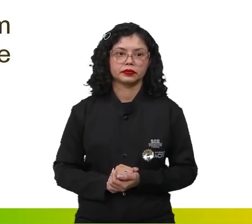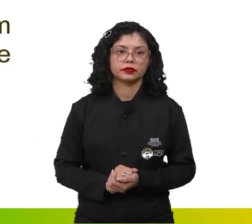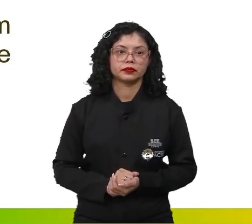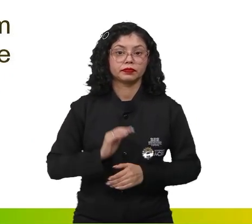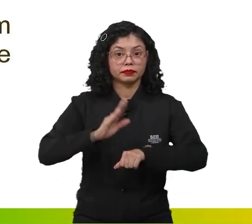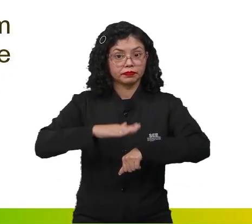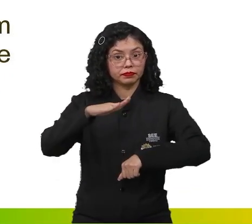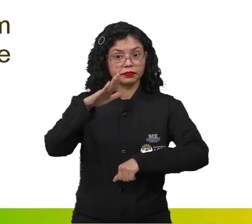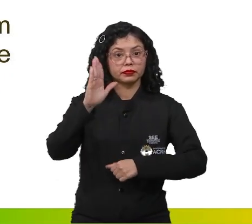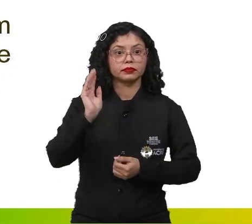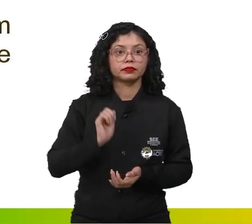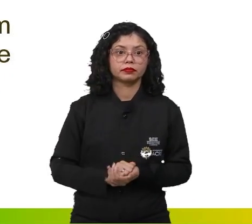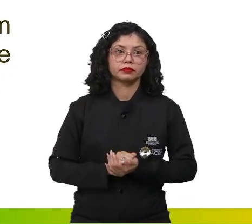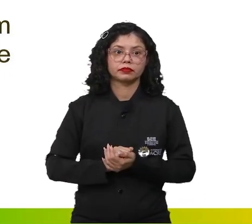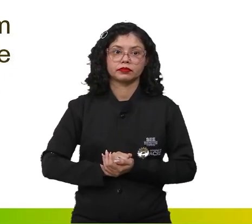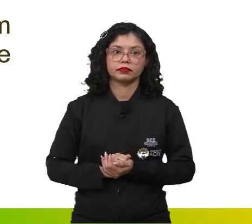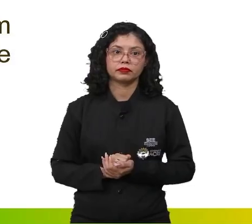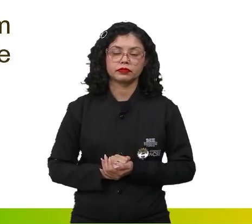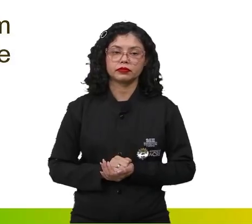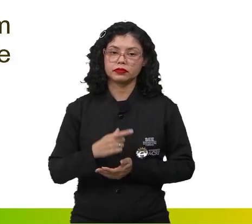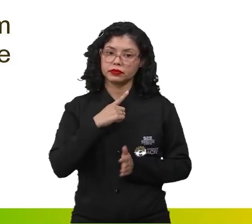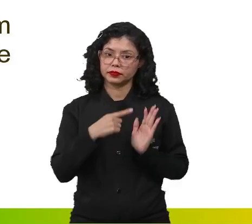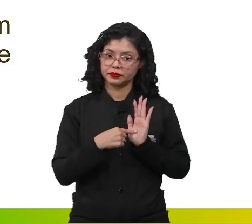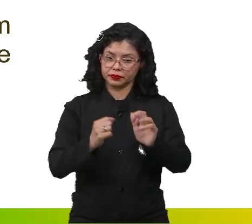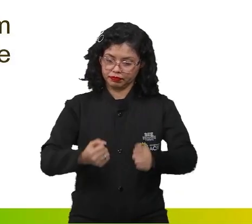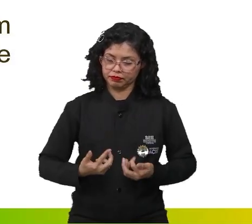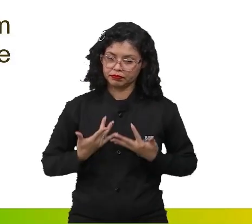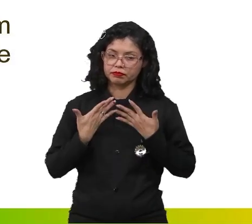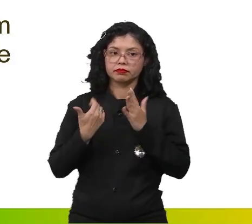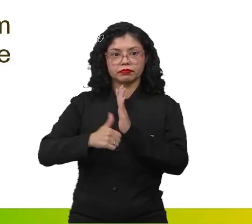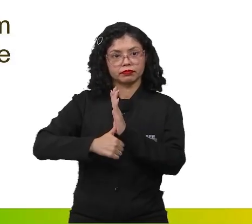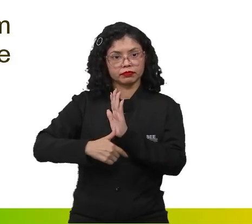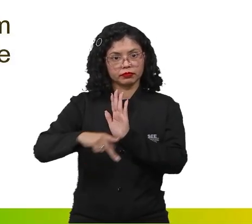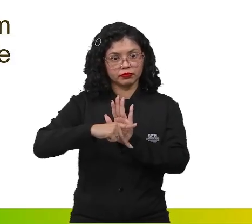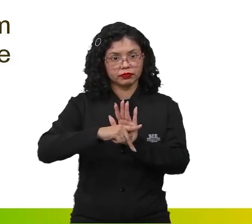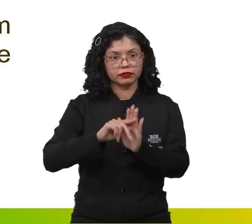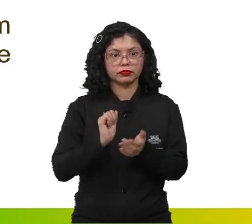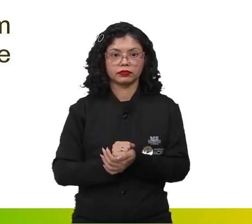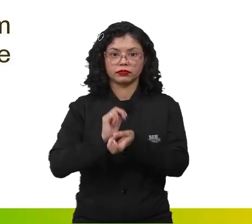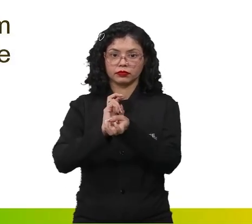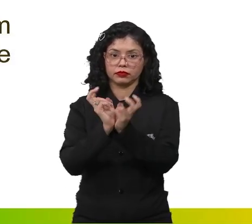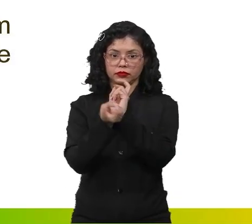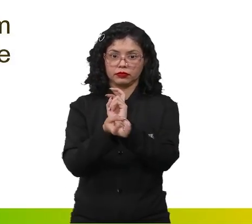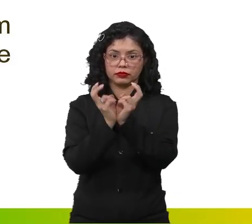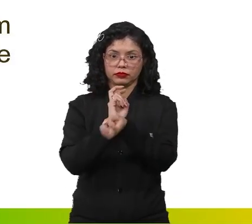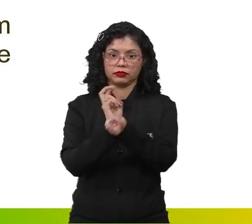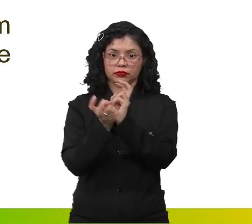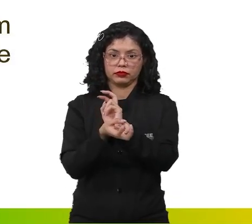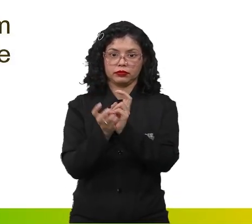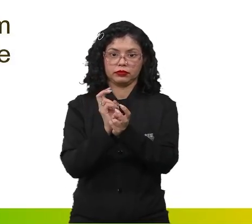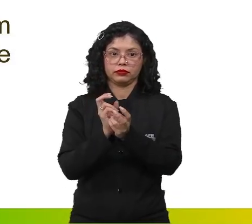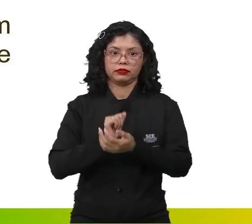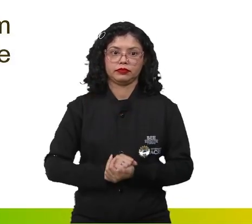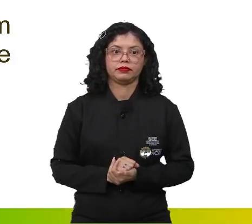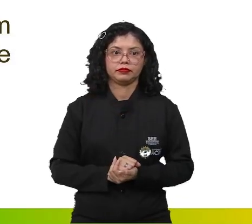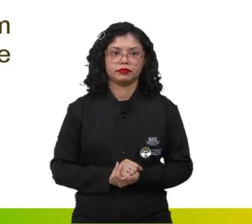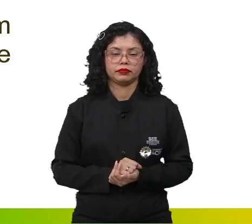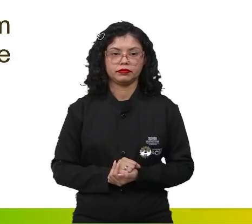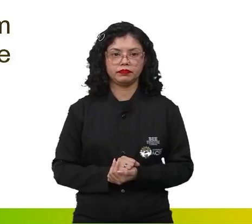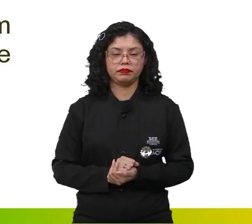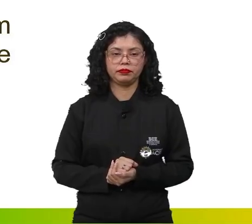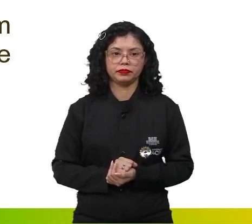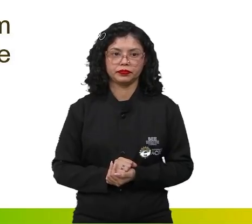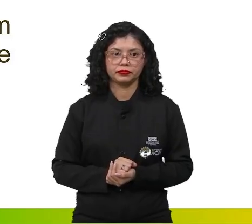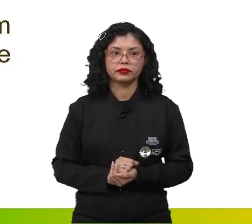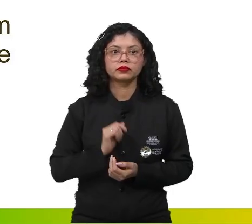E mais, observa aqui comigo, nós temos manifestações de identidade. Temos, por exemplo, aí, olha, a